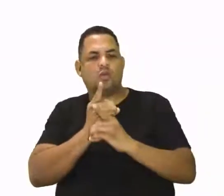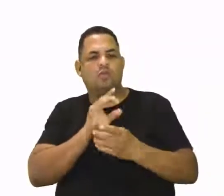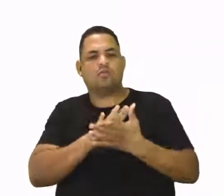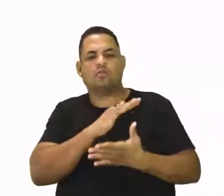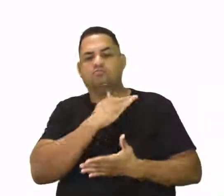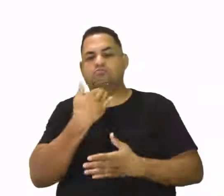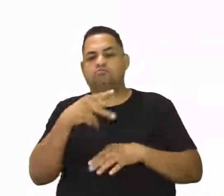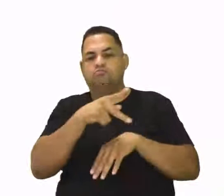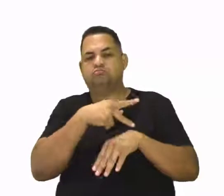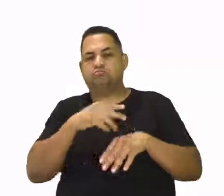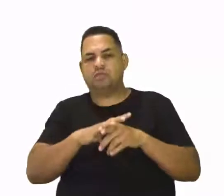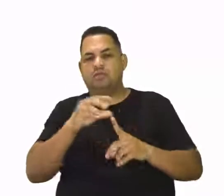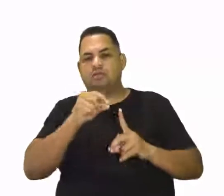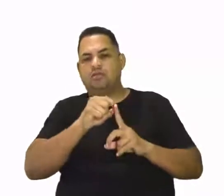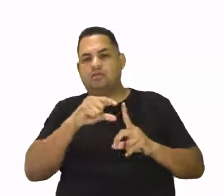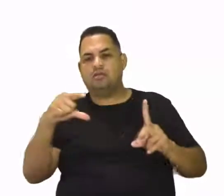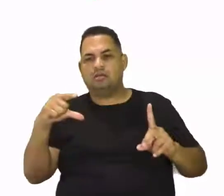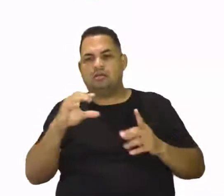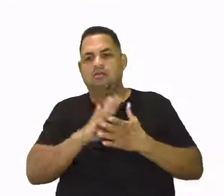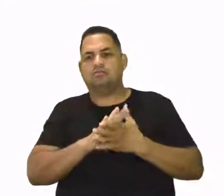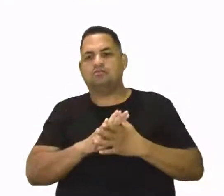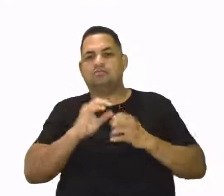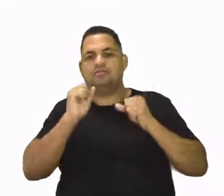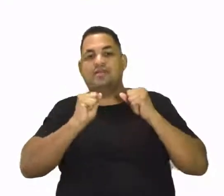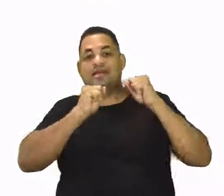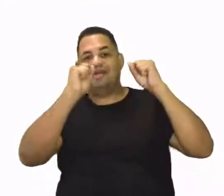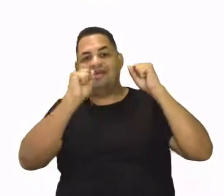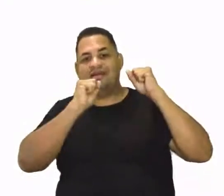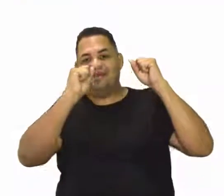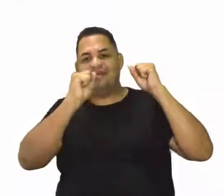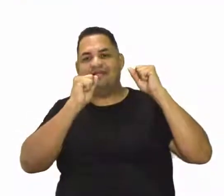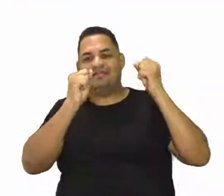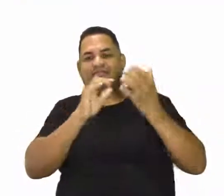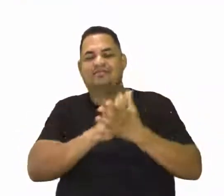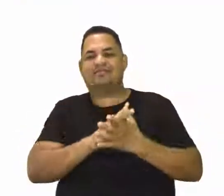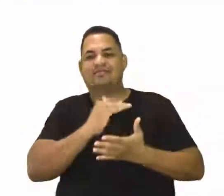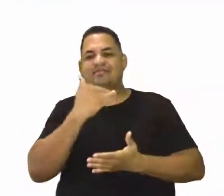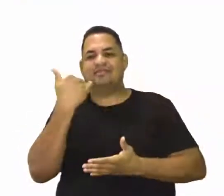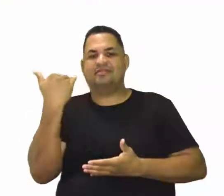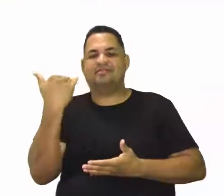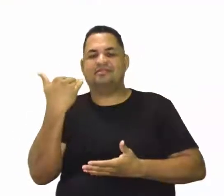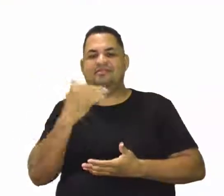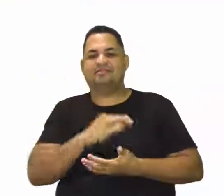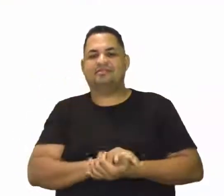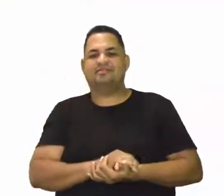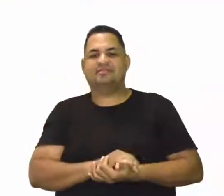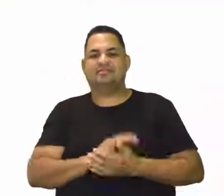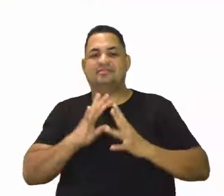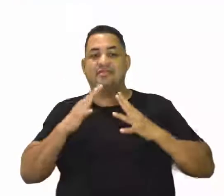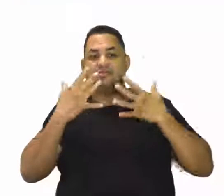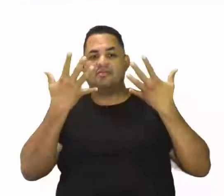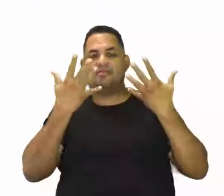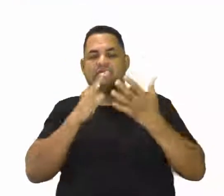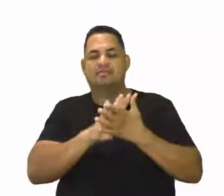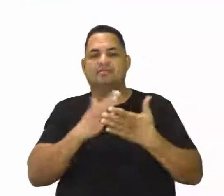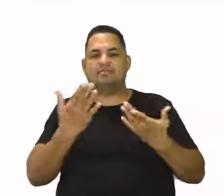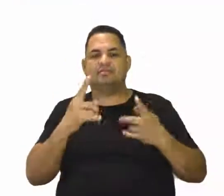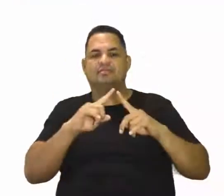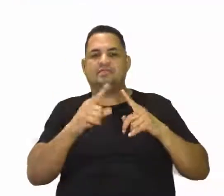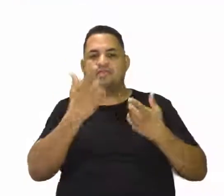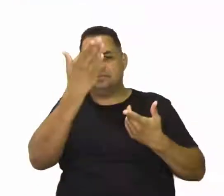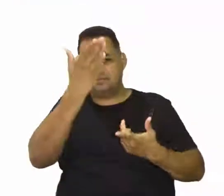Paquistão os americanos e tal comemoram a morte ser bem quente não comemora morte né gente